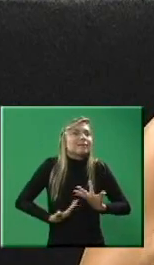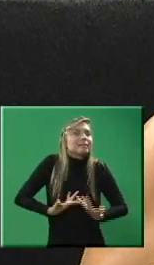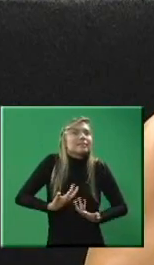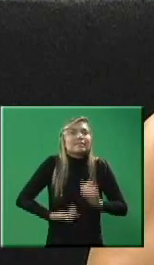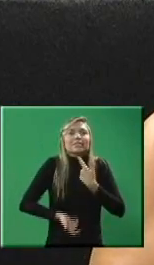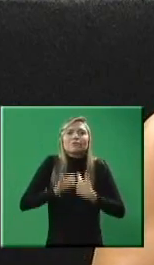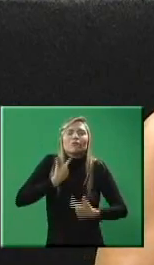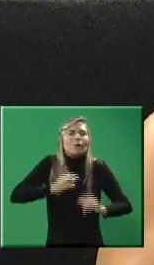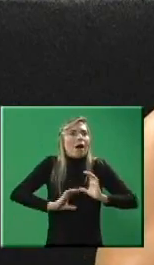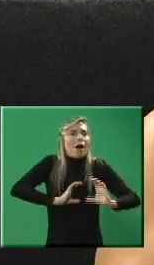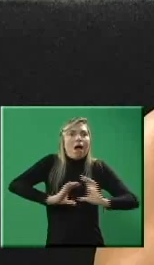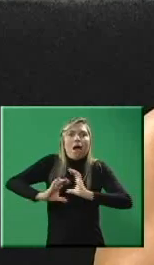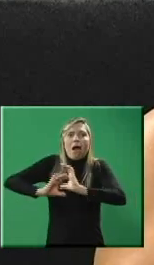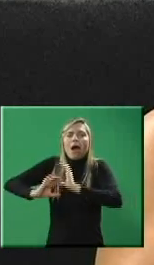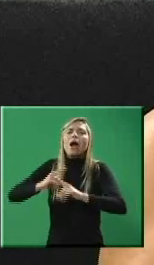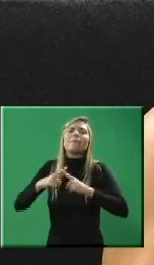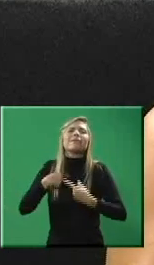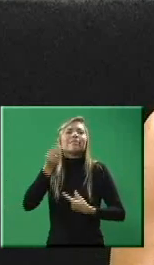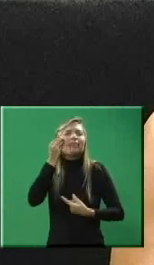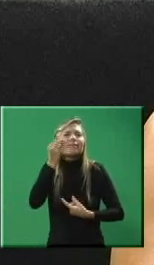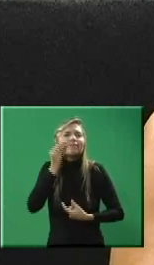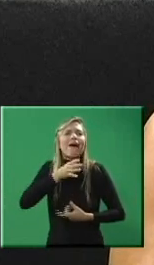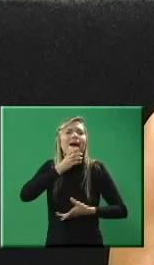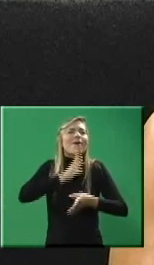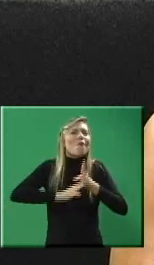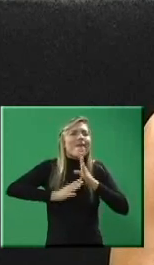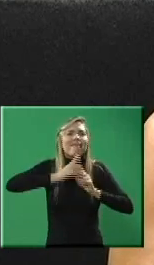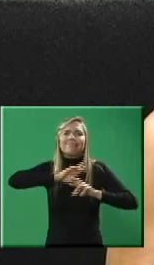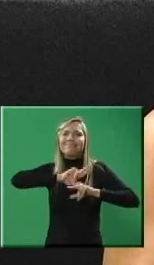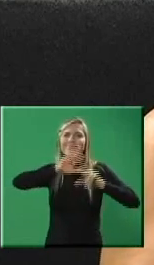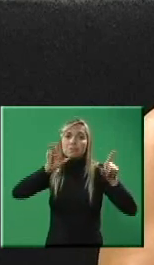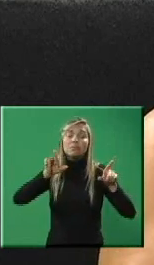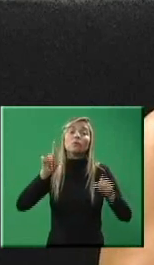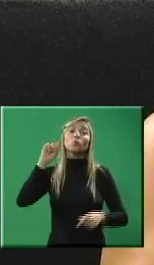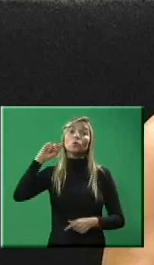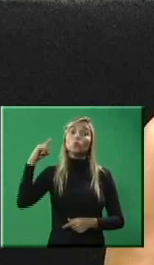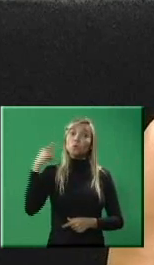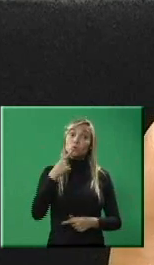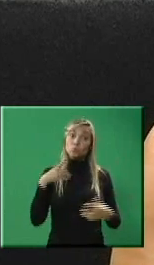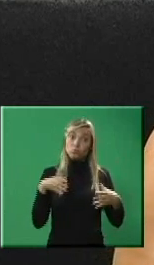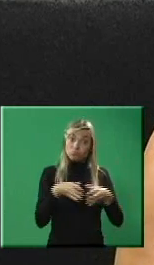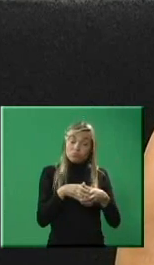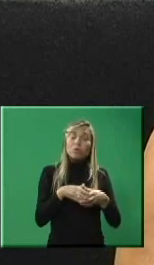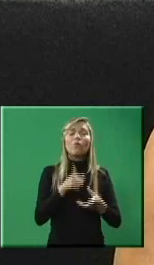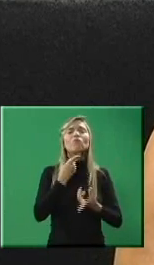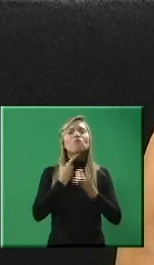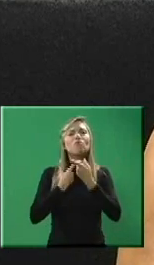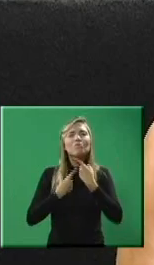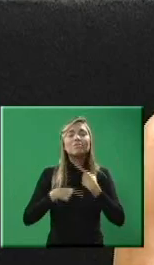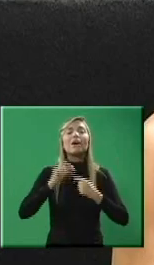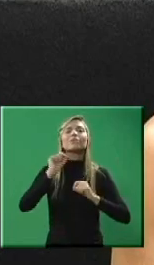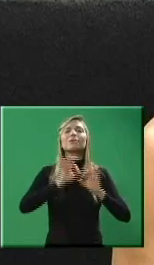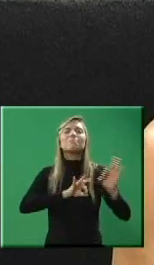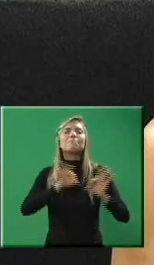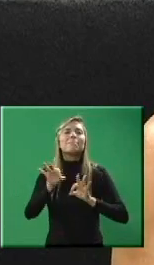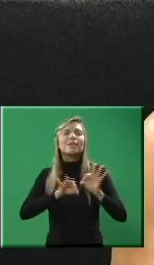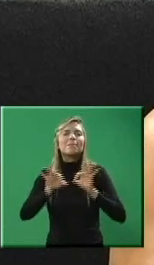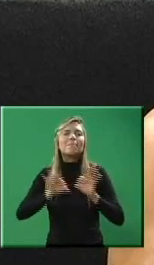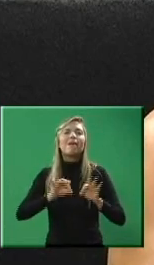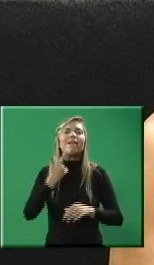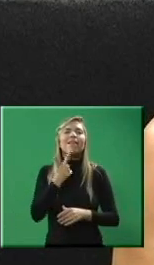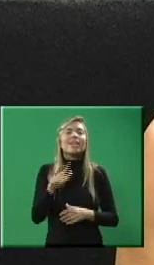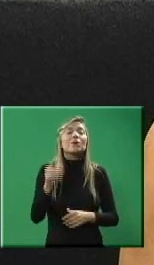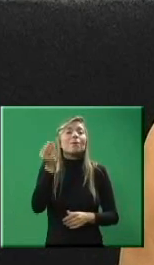construir o seu conhecimento. E os surdos, então, vieram construindo uma língua que os